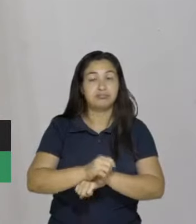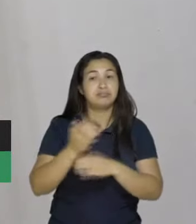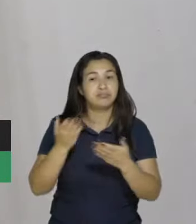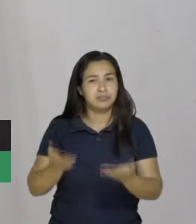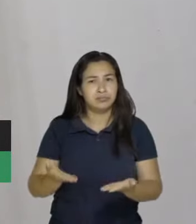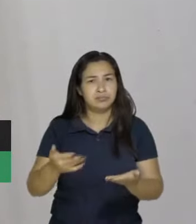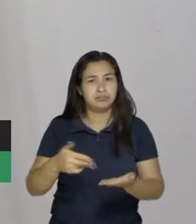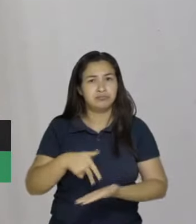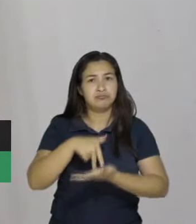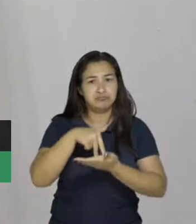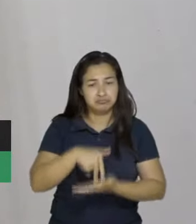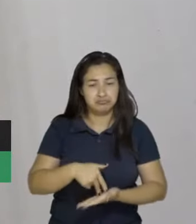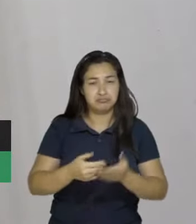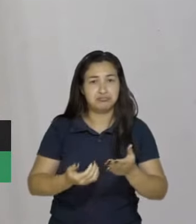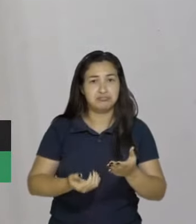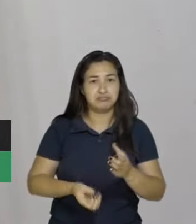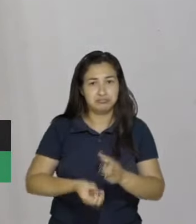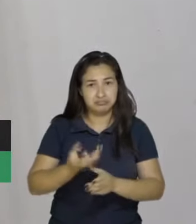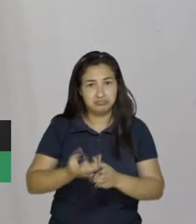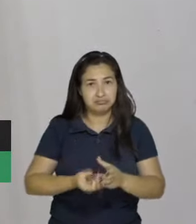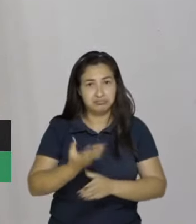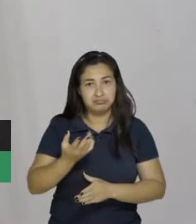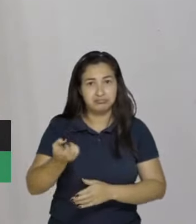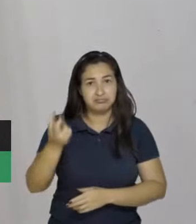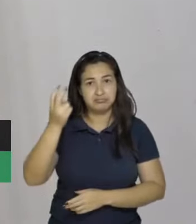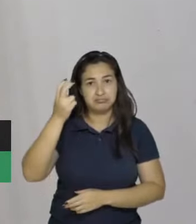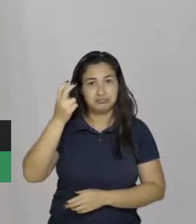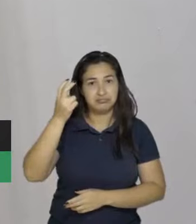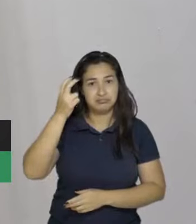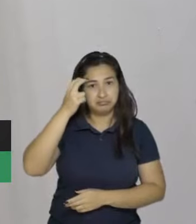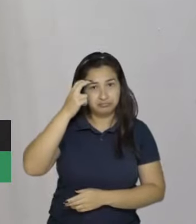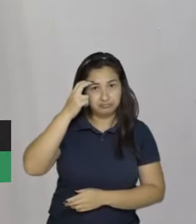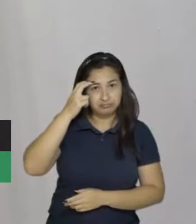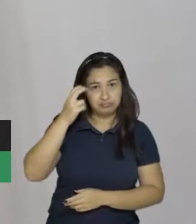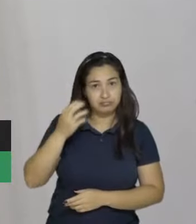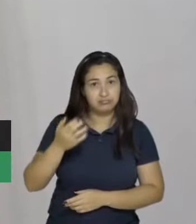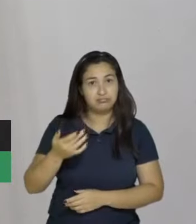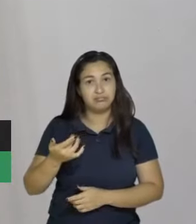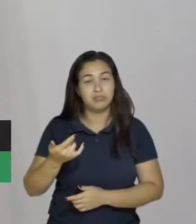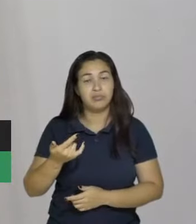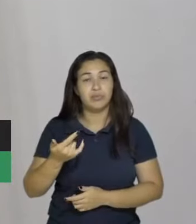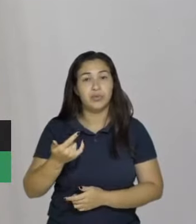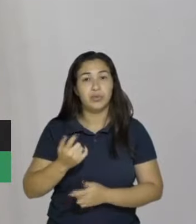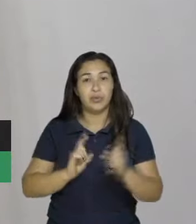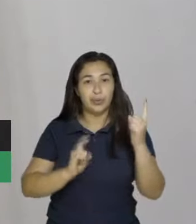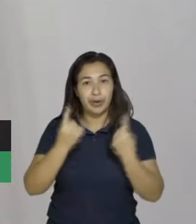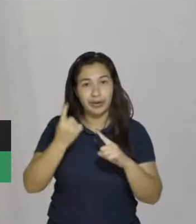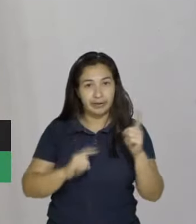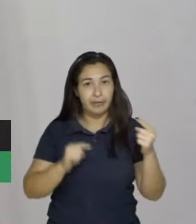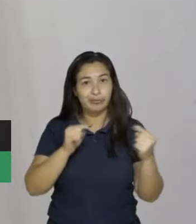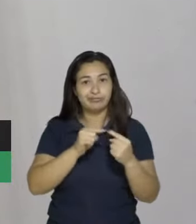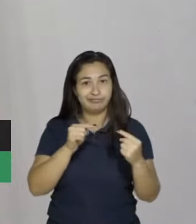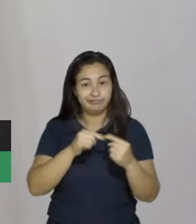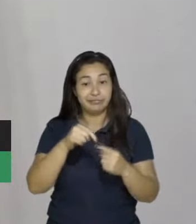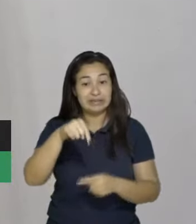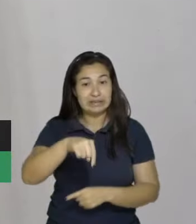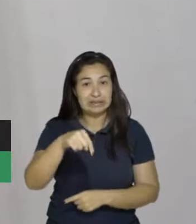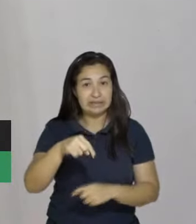determina na produção cultural, e o carnaval é uma desses elementos, né? Aqui em